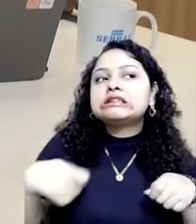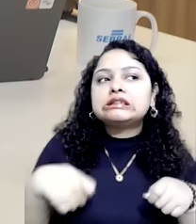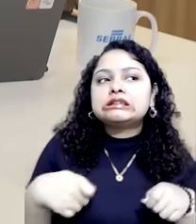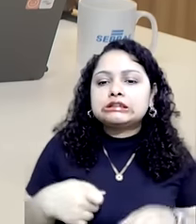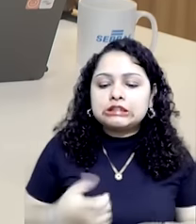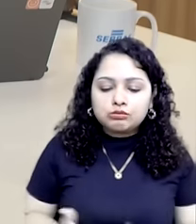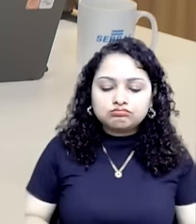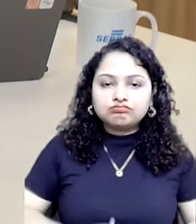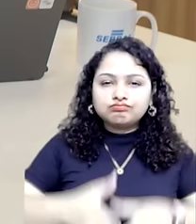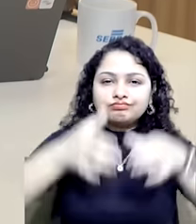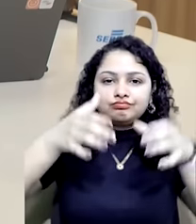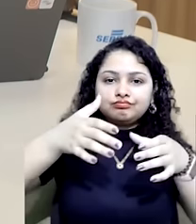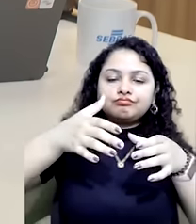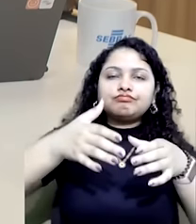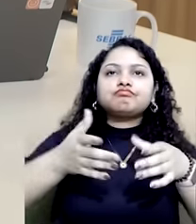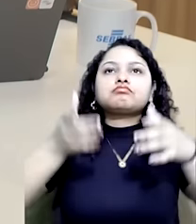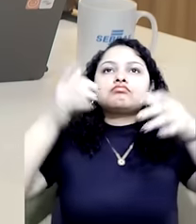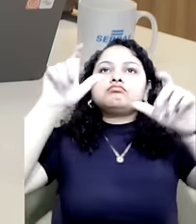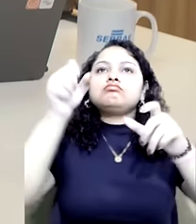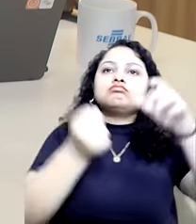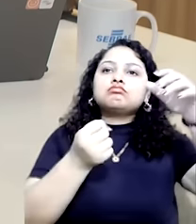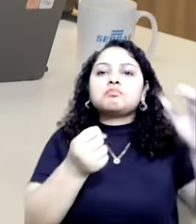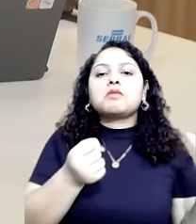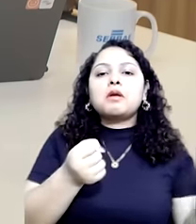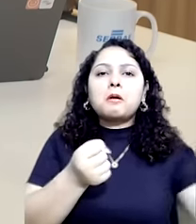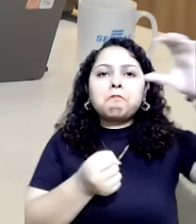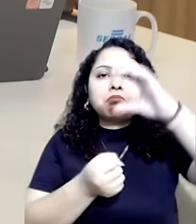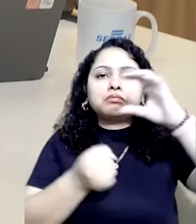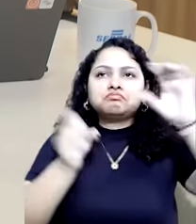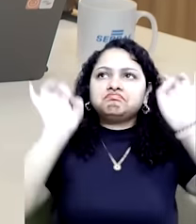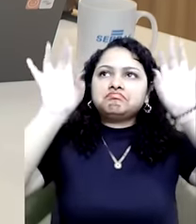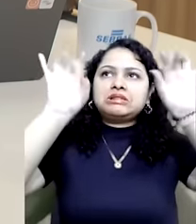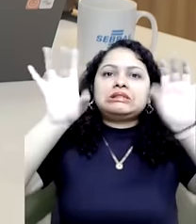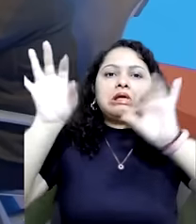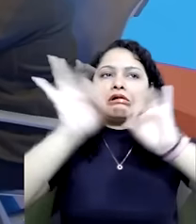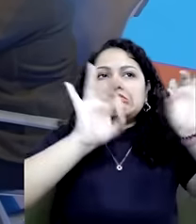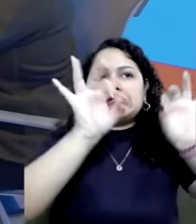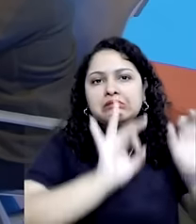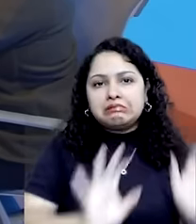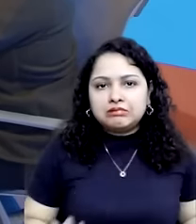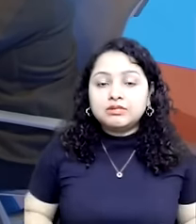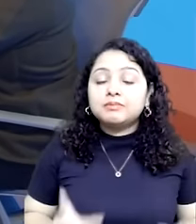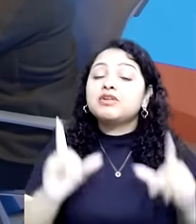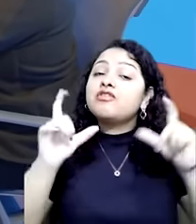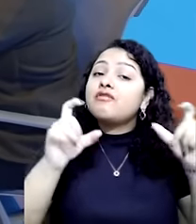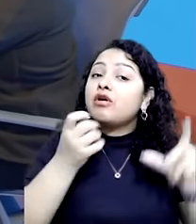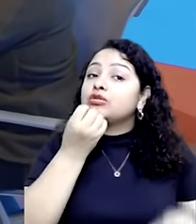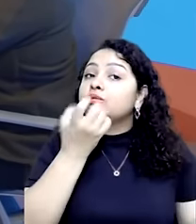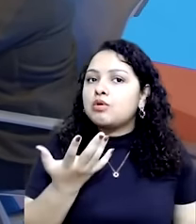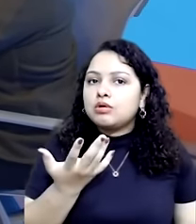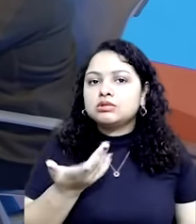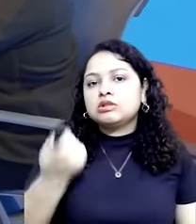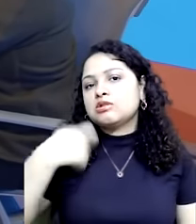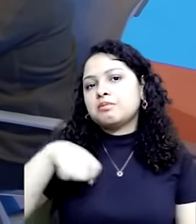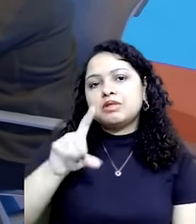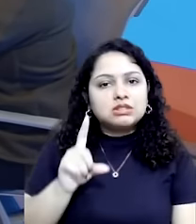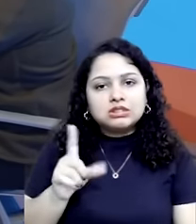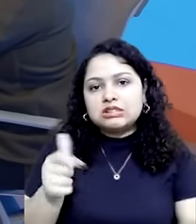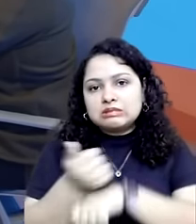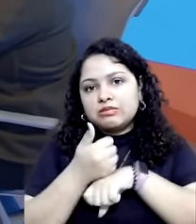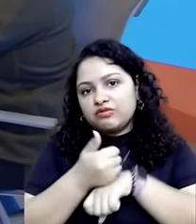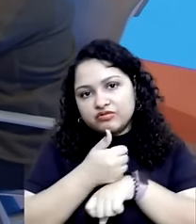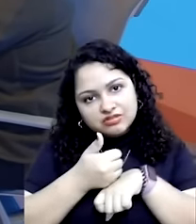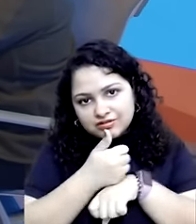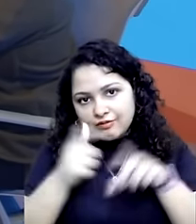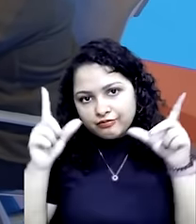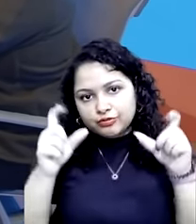tripé um estabil de imagem que que você acha olha para fazer fotos e vídeos boas não primeiro não precisa ser fotógrafo como eu